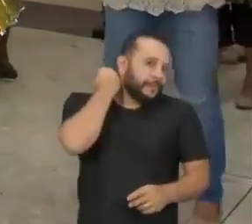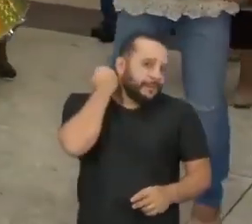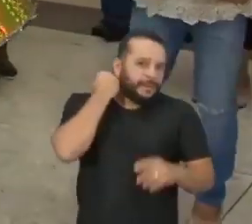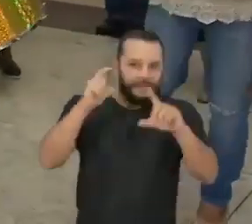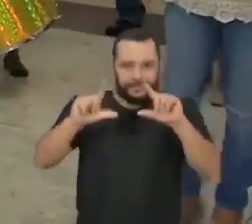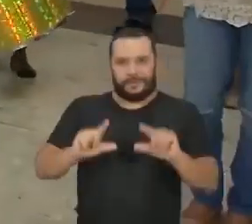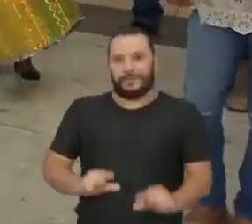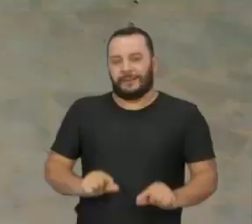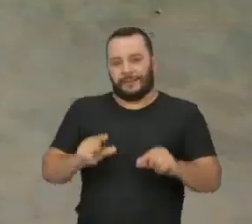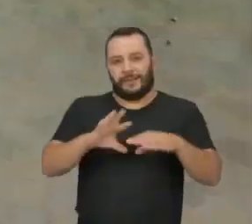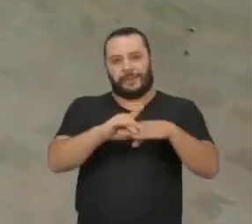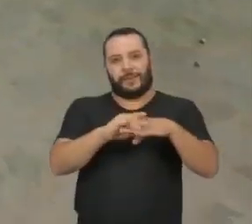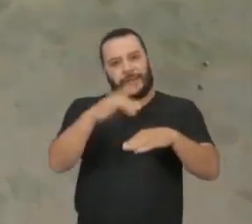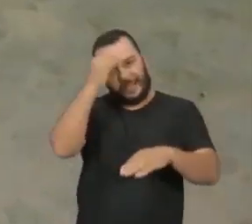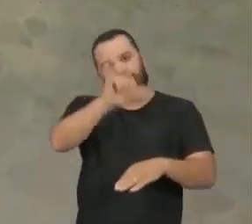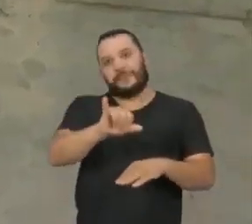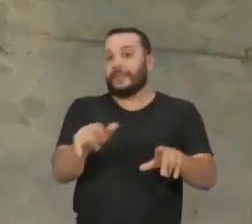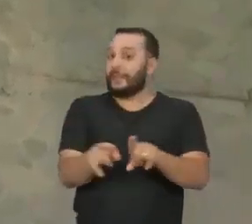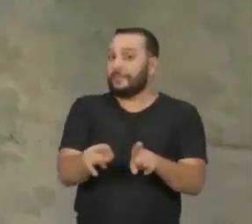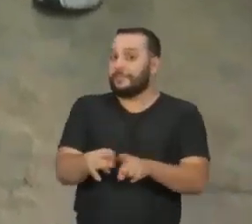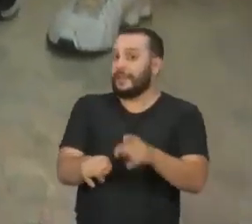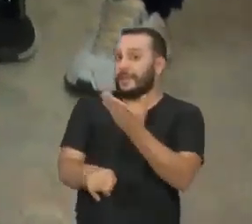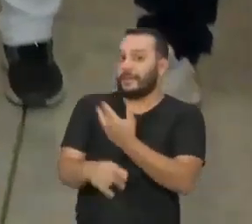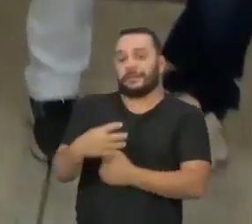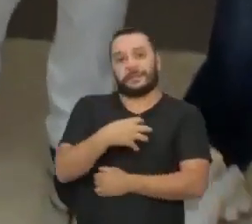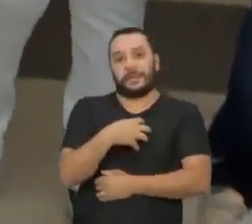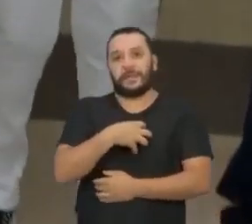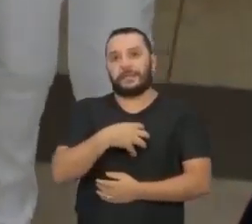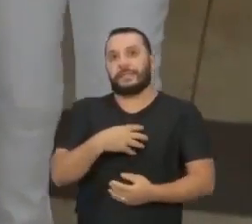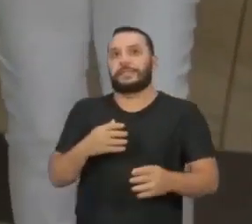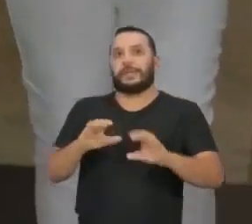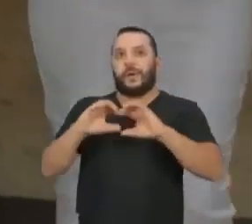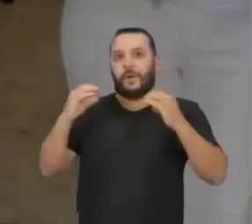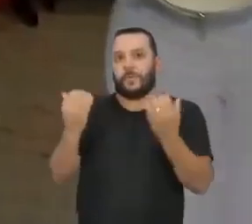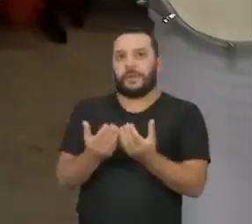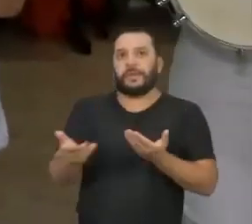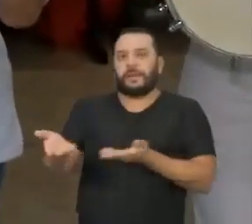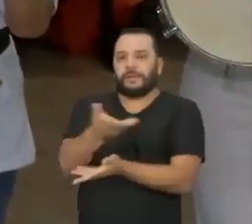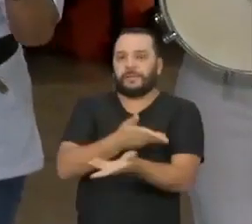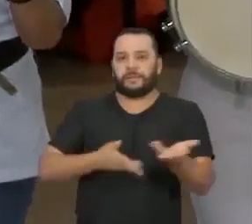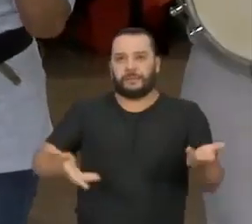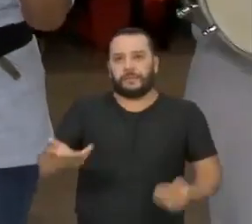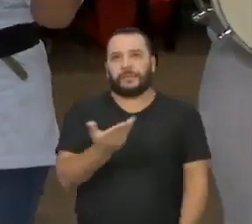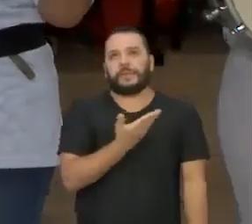de saúde e devolve a eles o sentimento de comunidade e amizade.